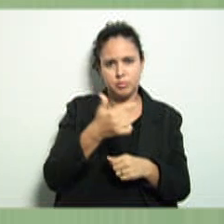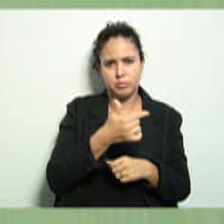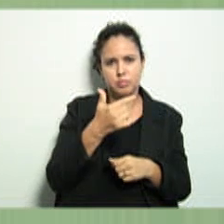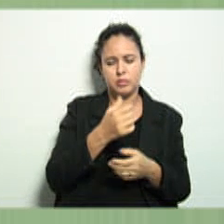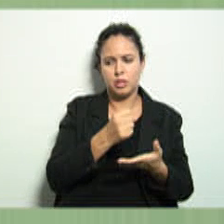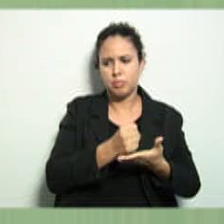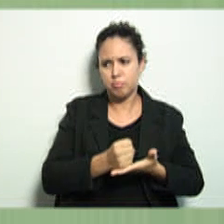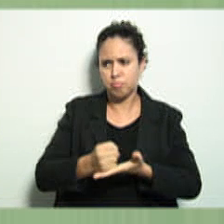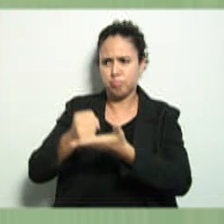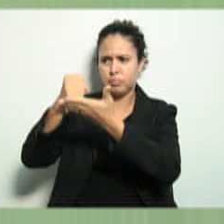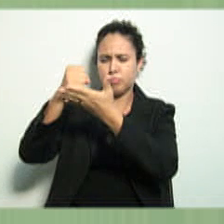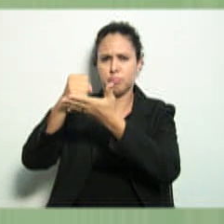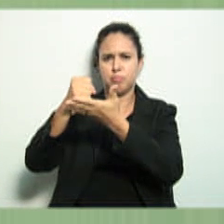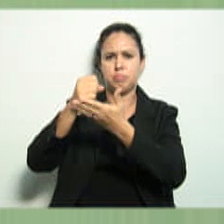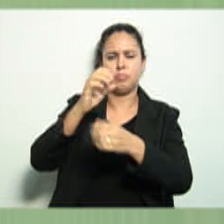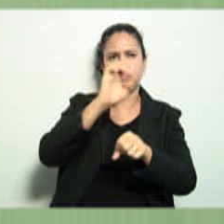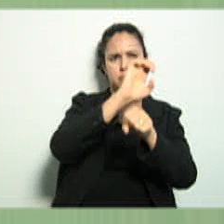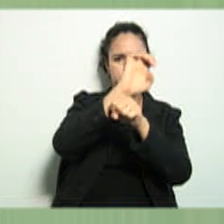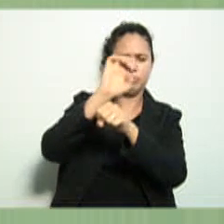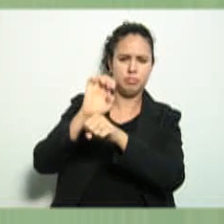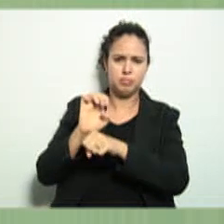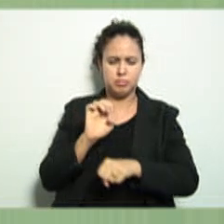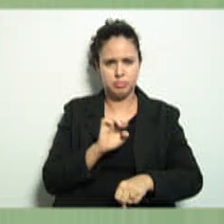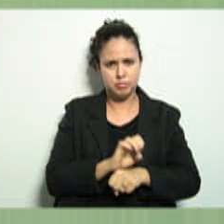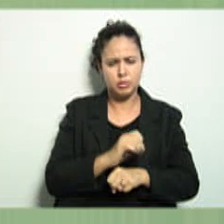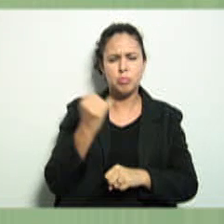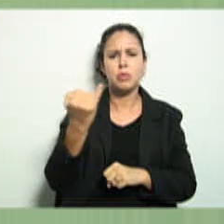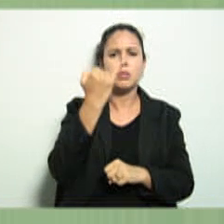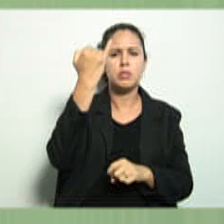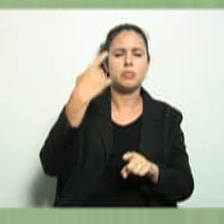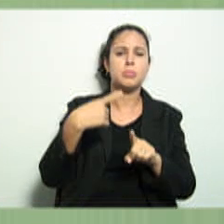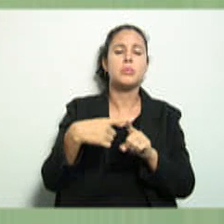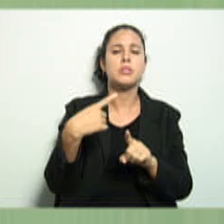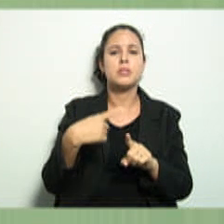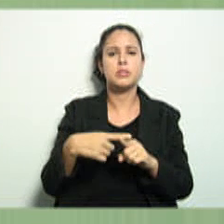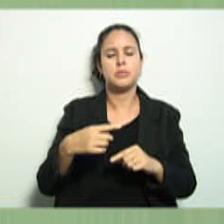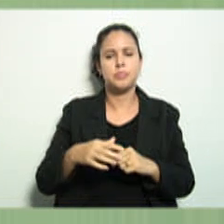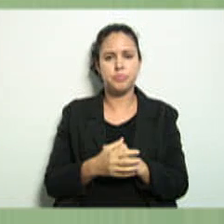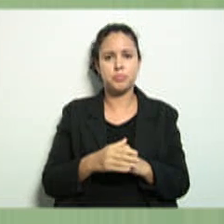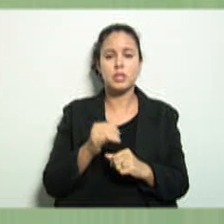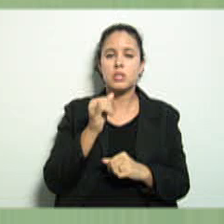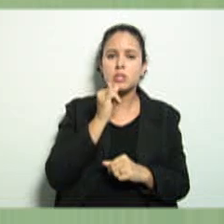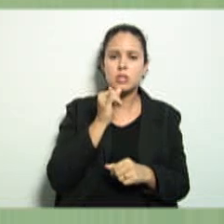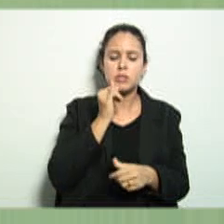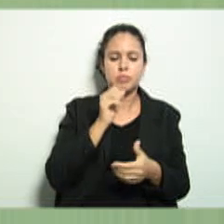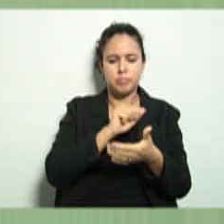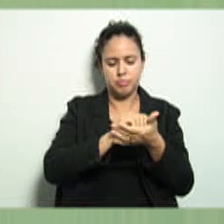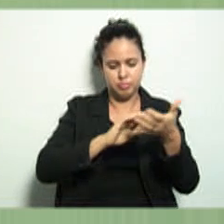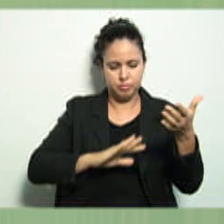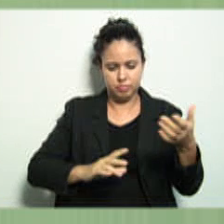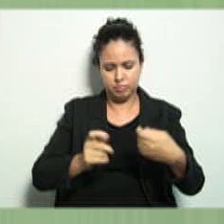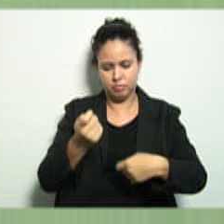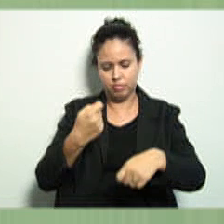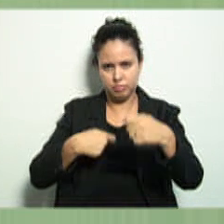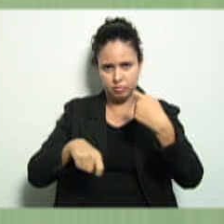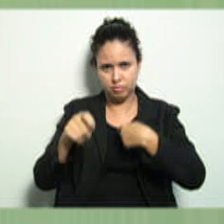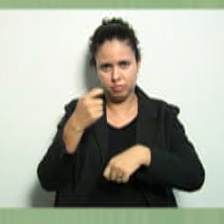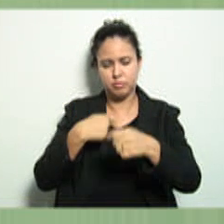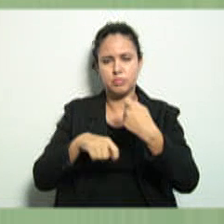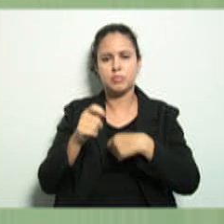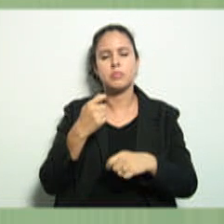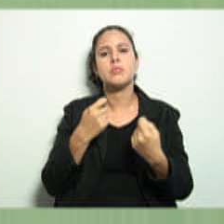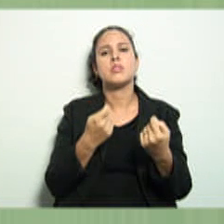um estado? E a terceira, quais são os exemplos de atividade econômica que, embora não sejam